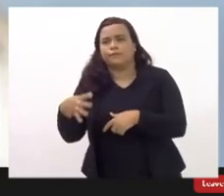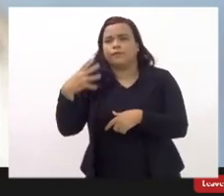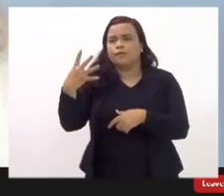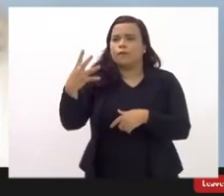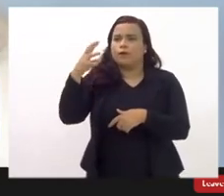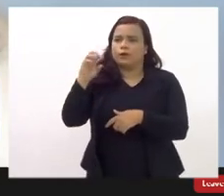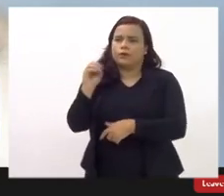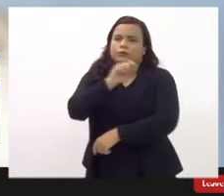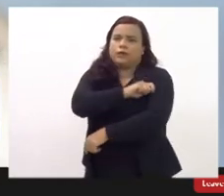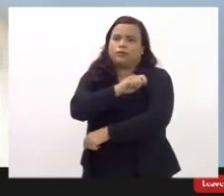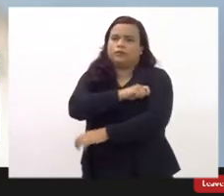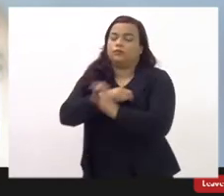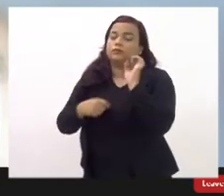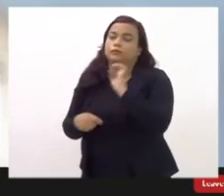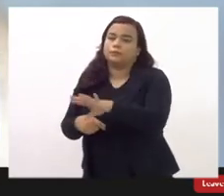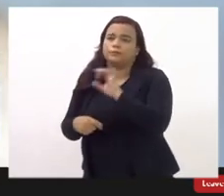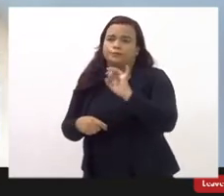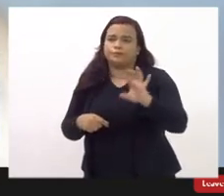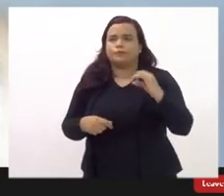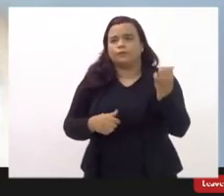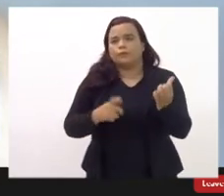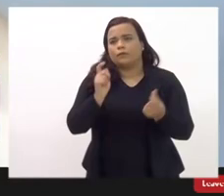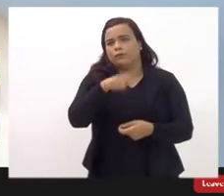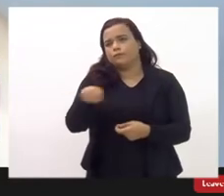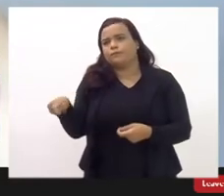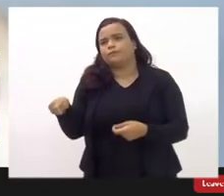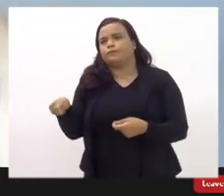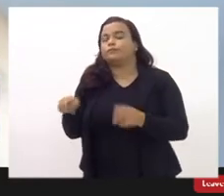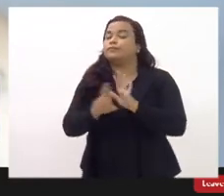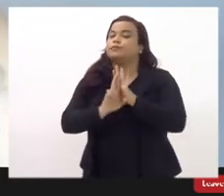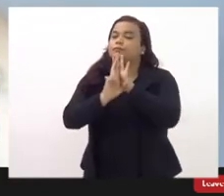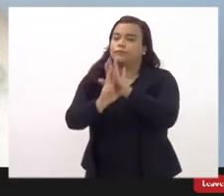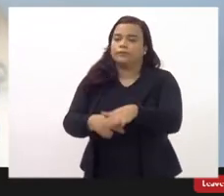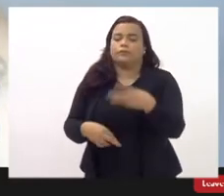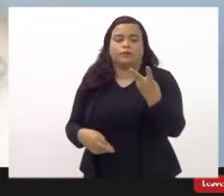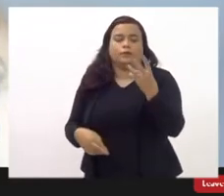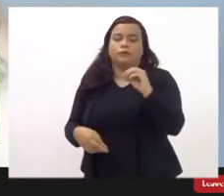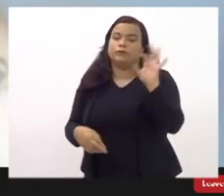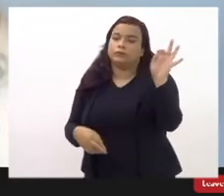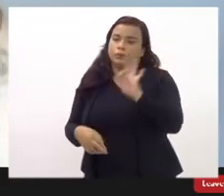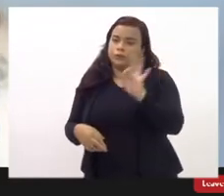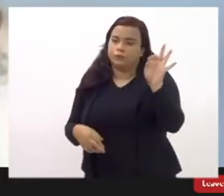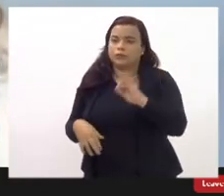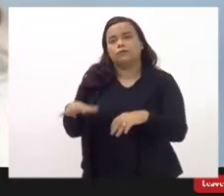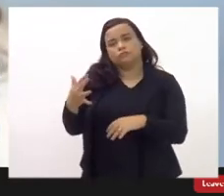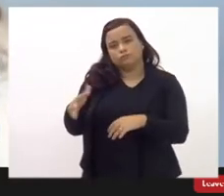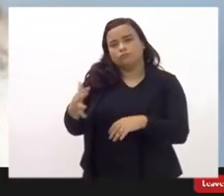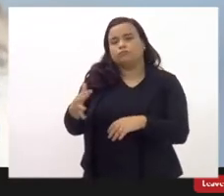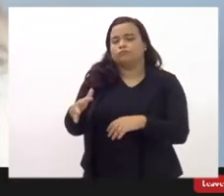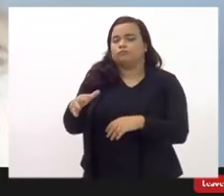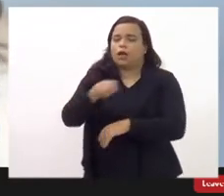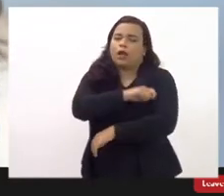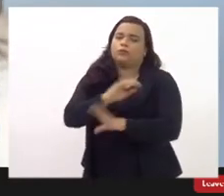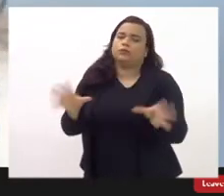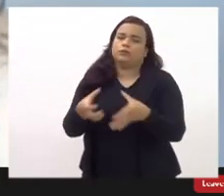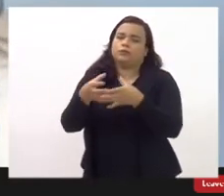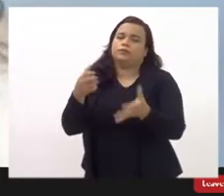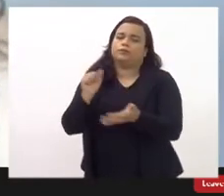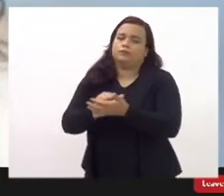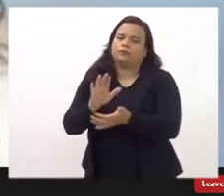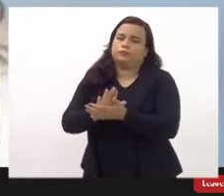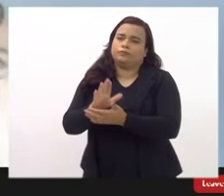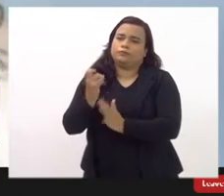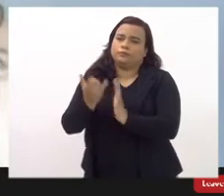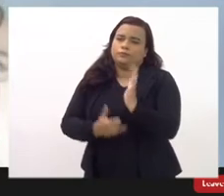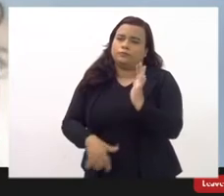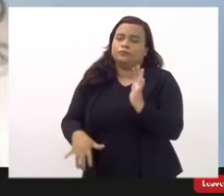por semestre, o que representa, em média, 30% dos estudantes matriculados, né? Já que é um